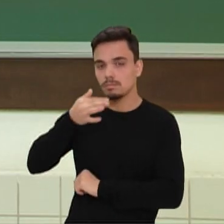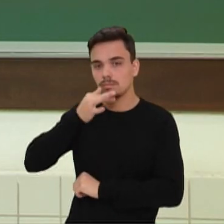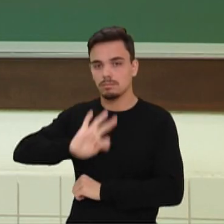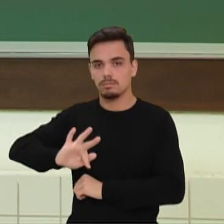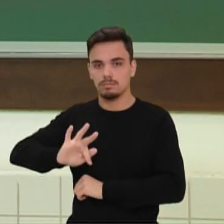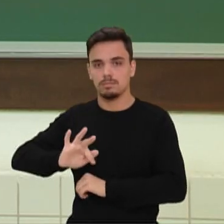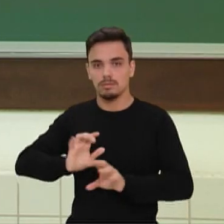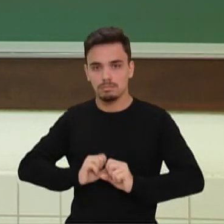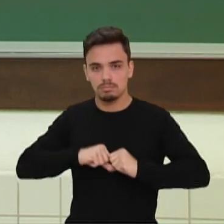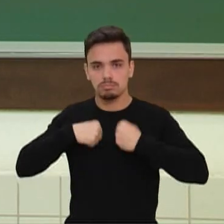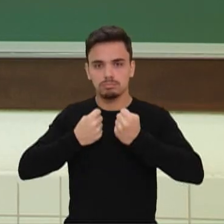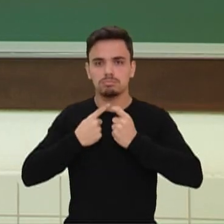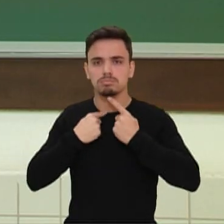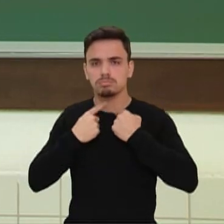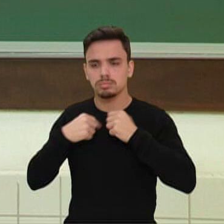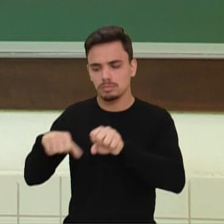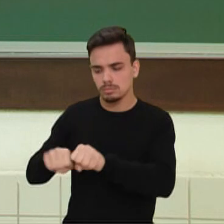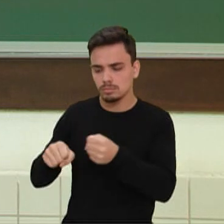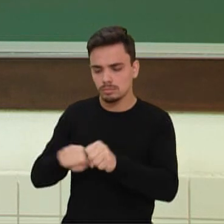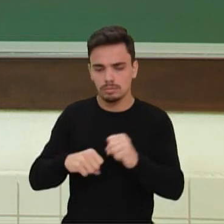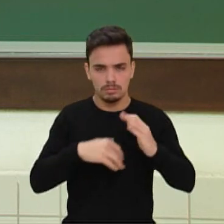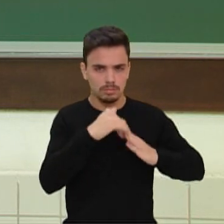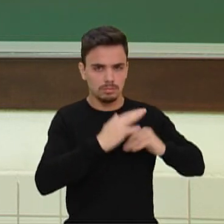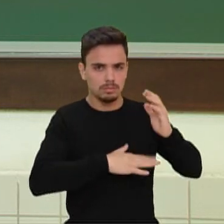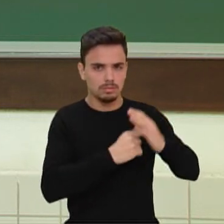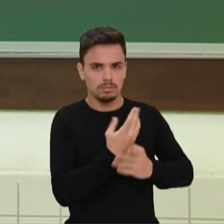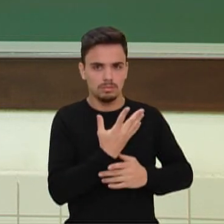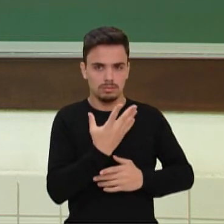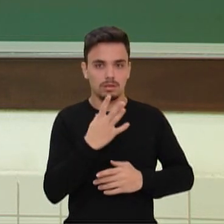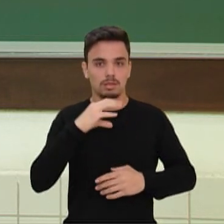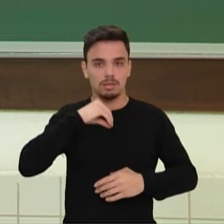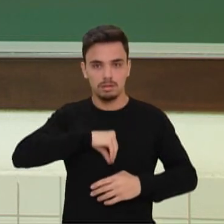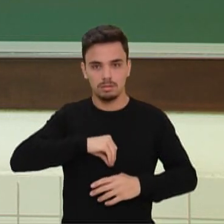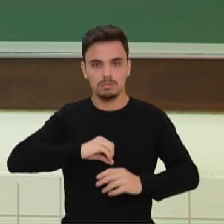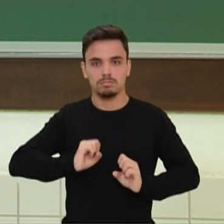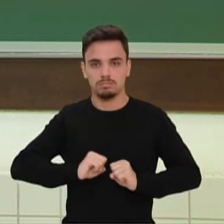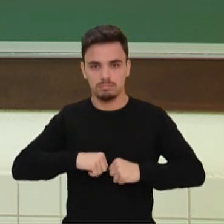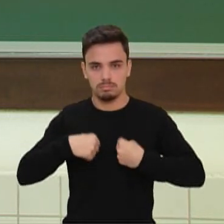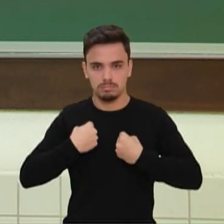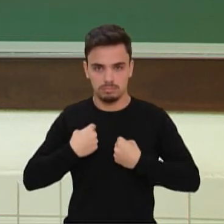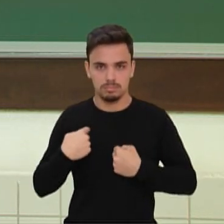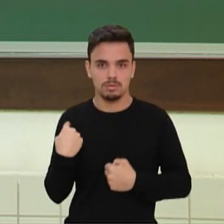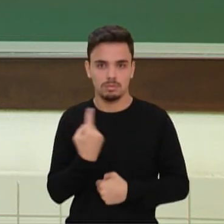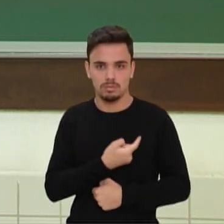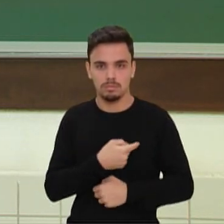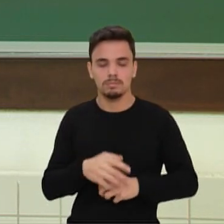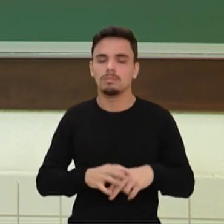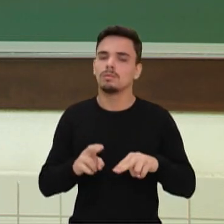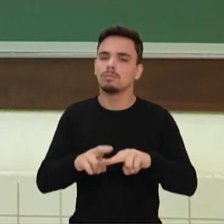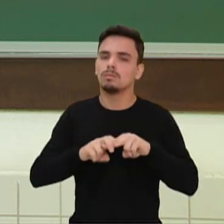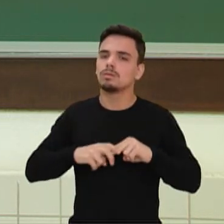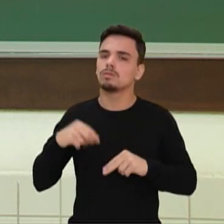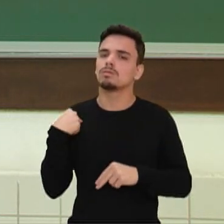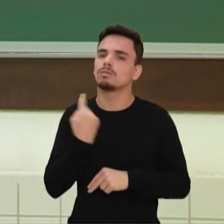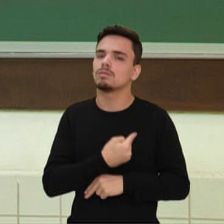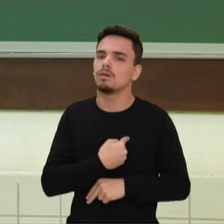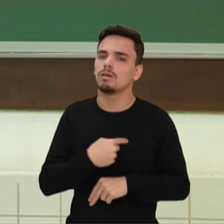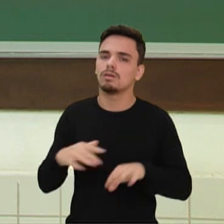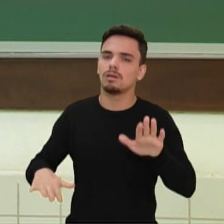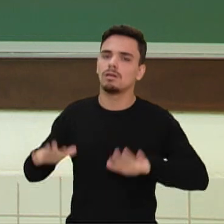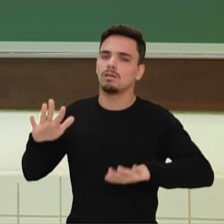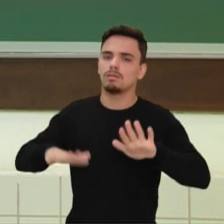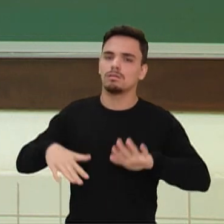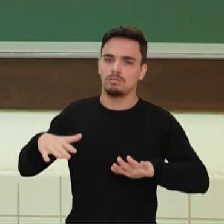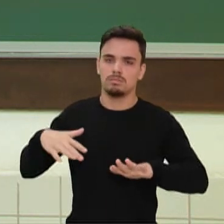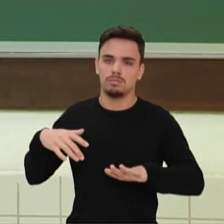impulso da destruição e da criação estão dentro de nós. Até por isso que muitas vezes uma criança constrói